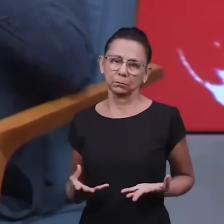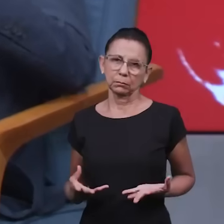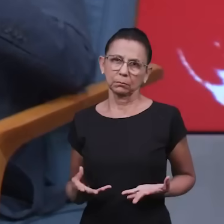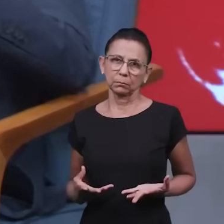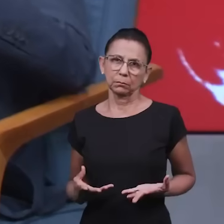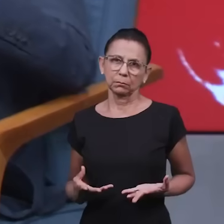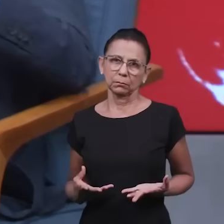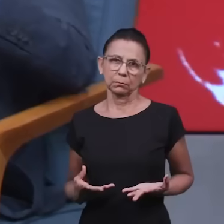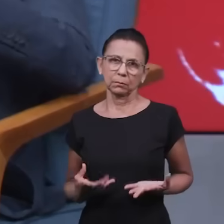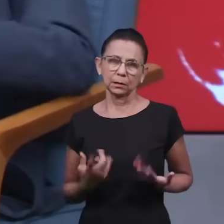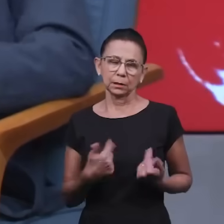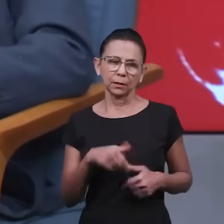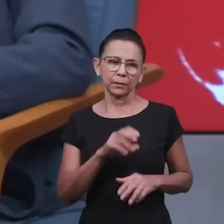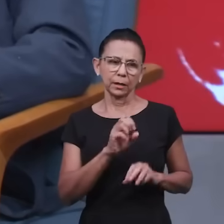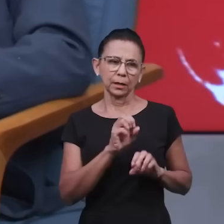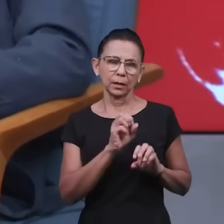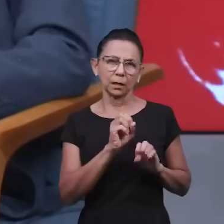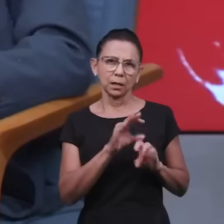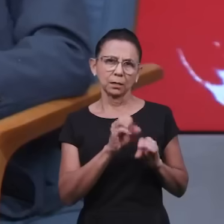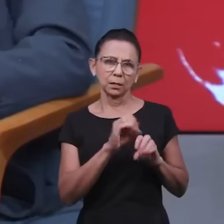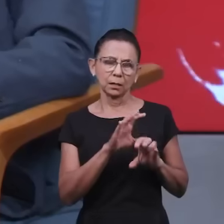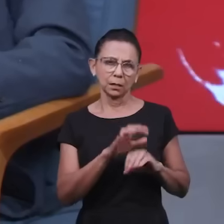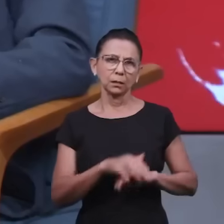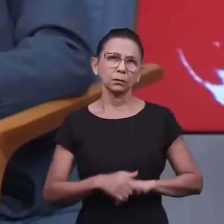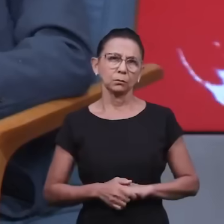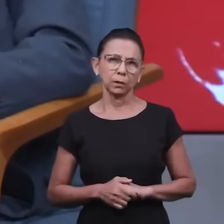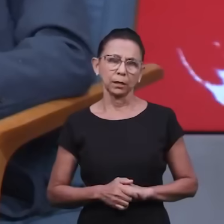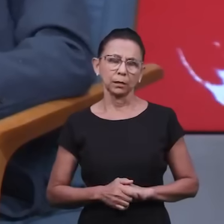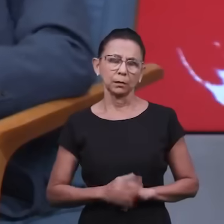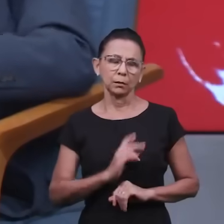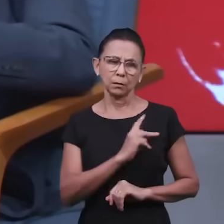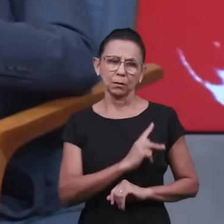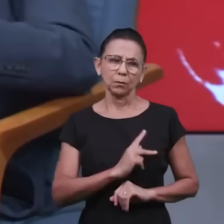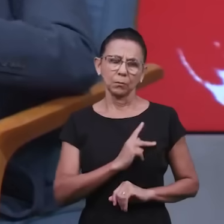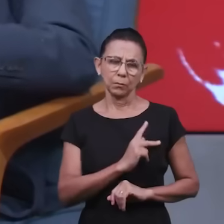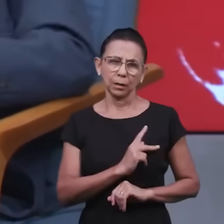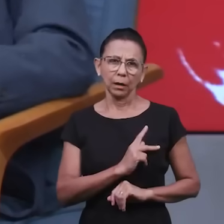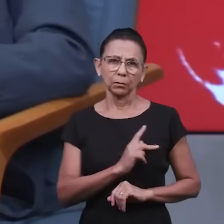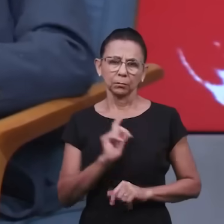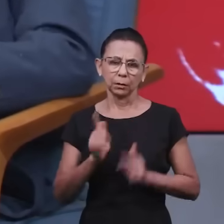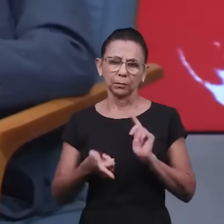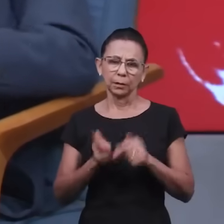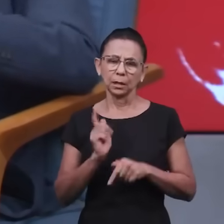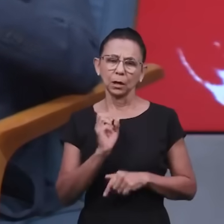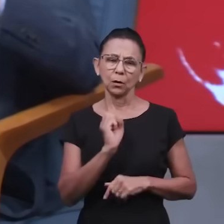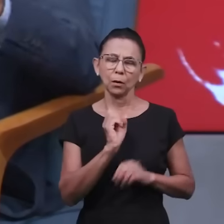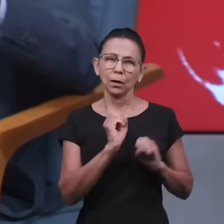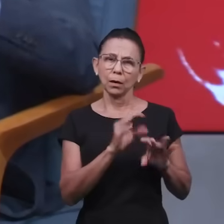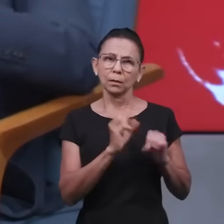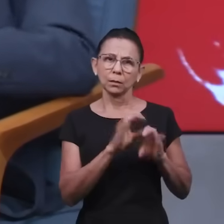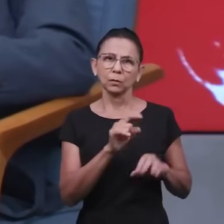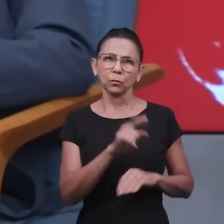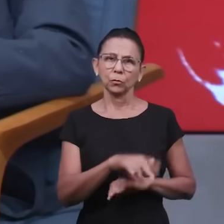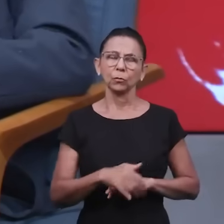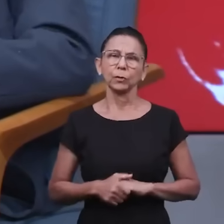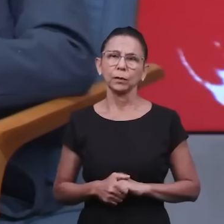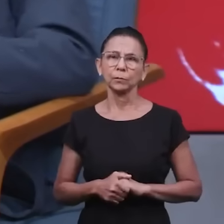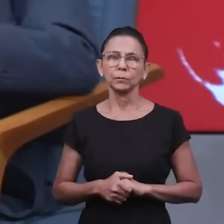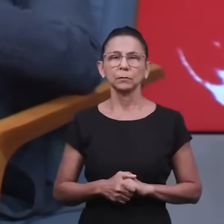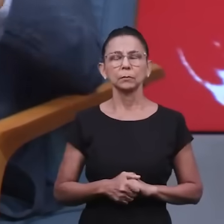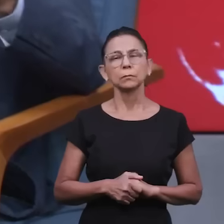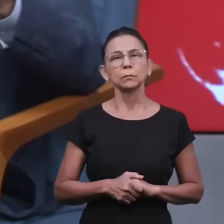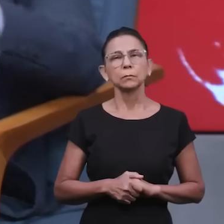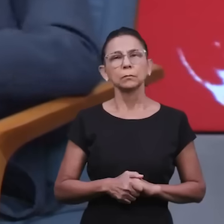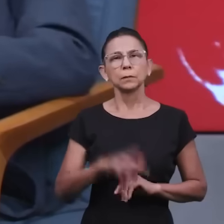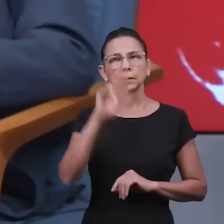Que ele tinha sido educado para ser rabino. Ele era grego, tinha nascido em Tarso, mas Tarso é uma cidade que tinha